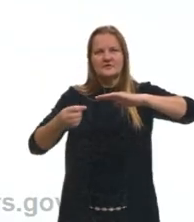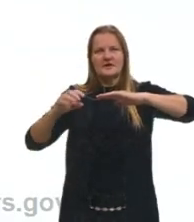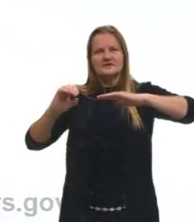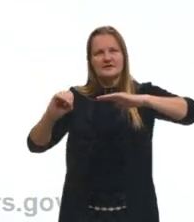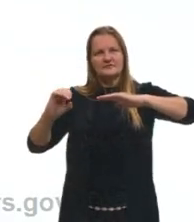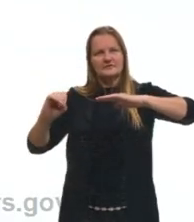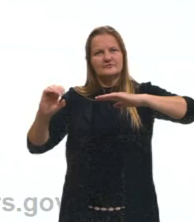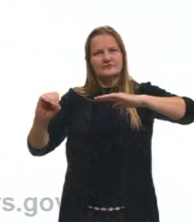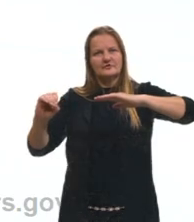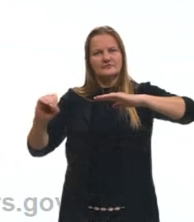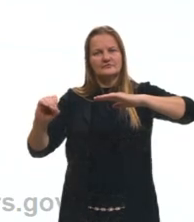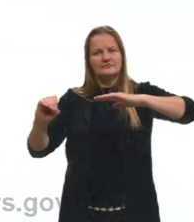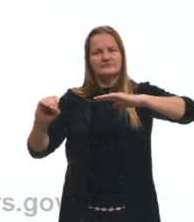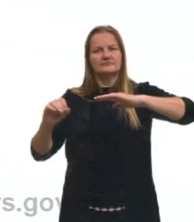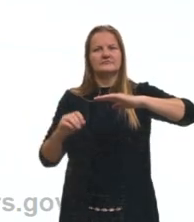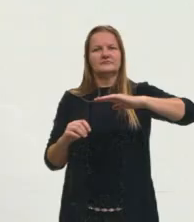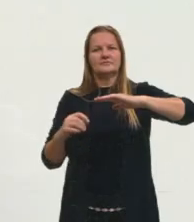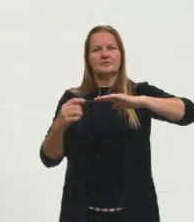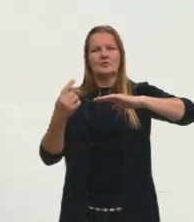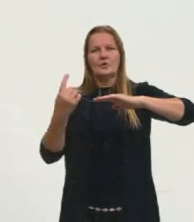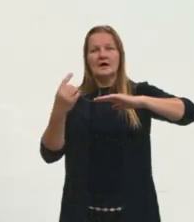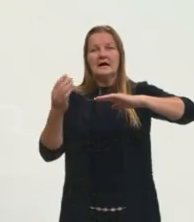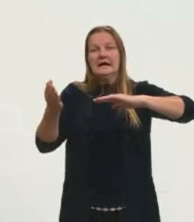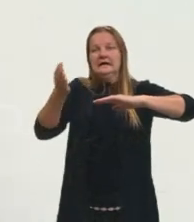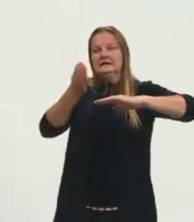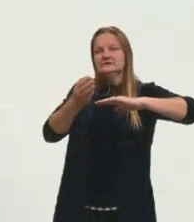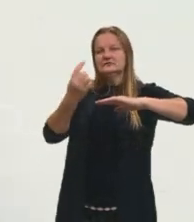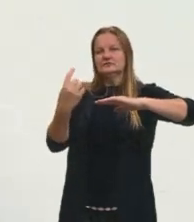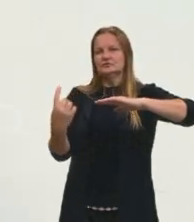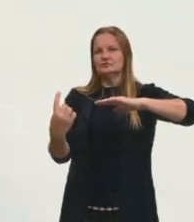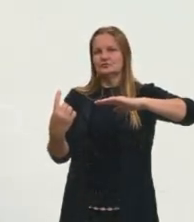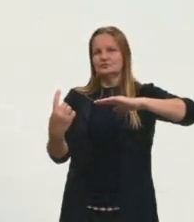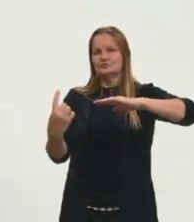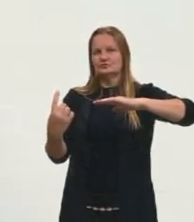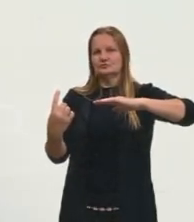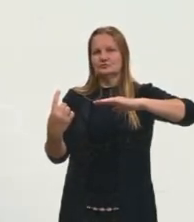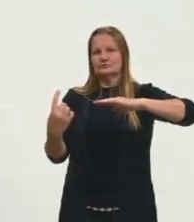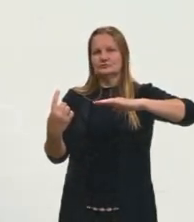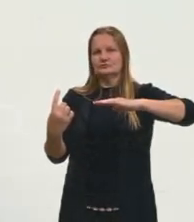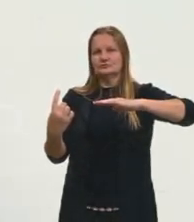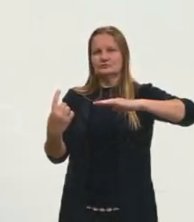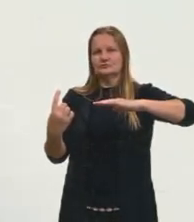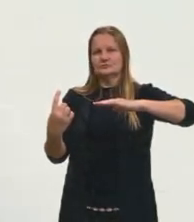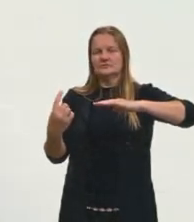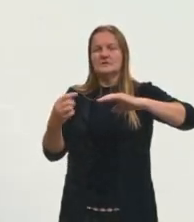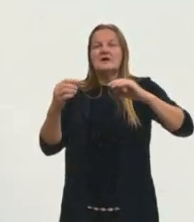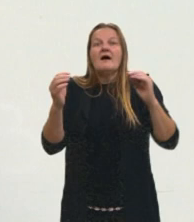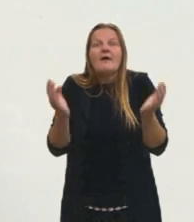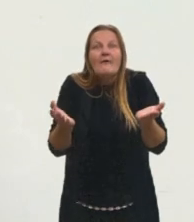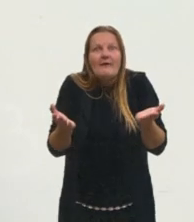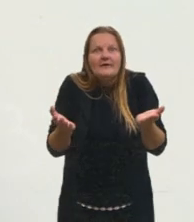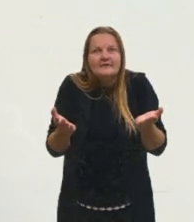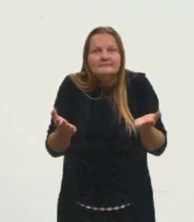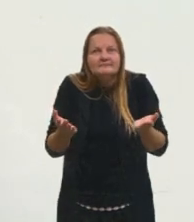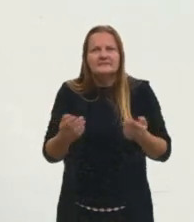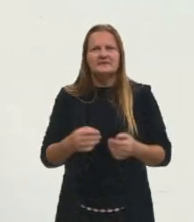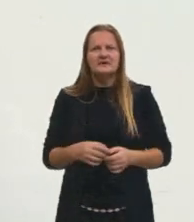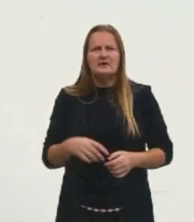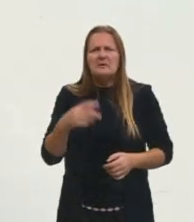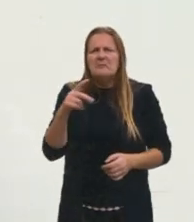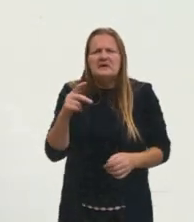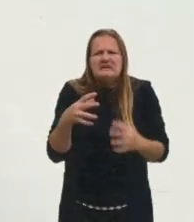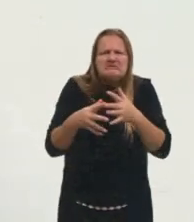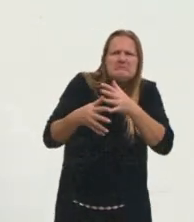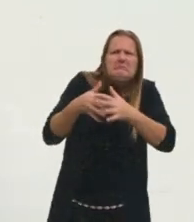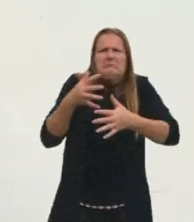0,00 são 400 antes do um tá Tá mas e agora isso isso aqui é tão parece